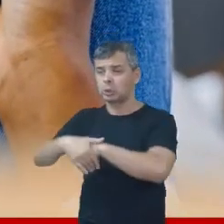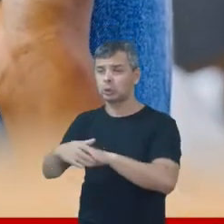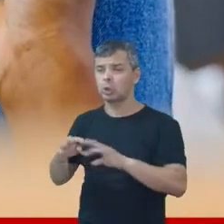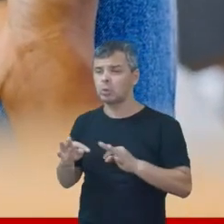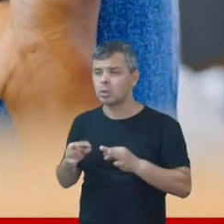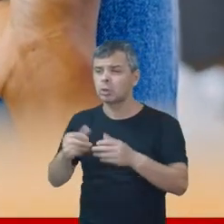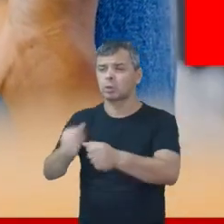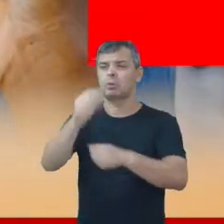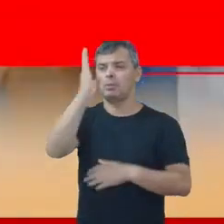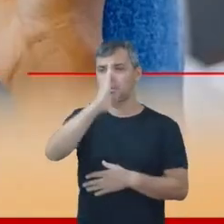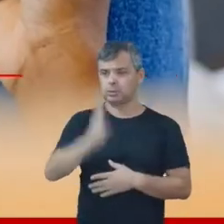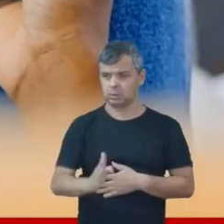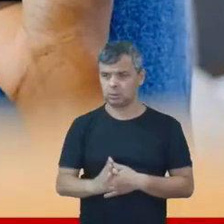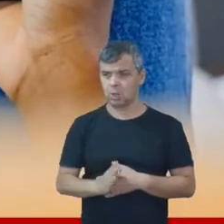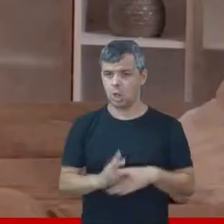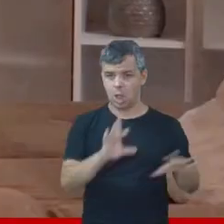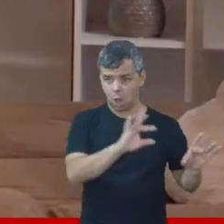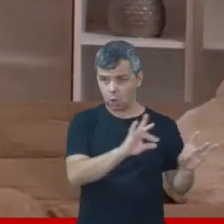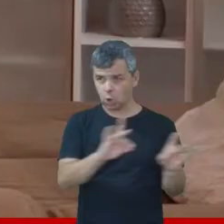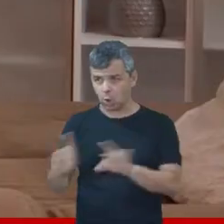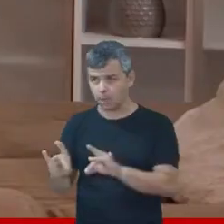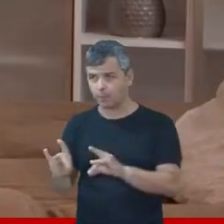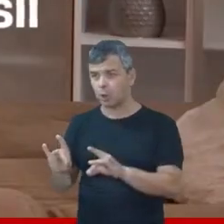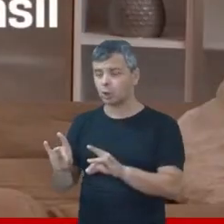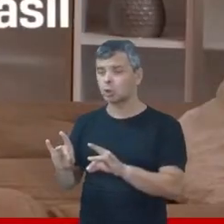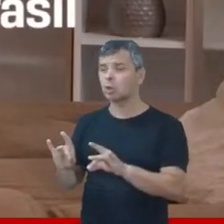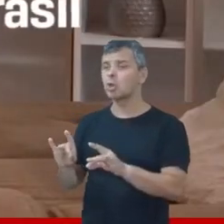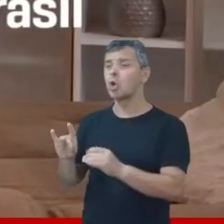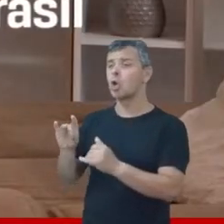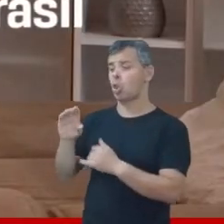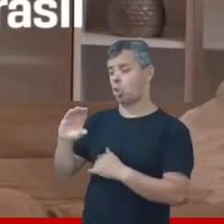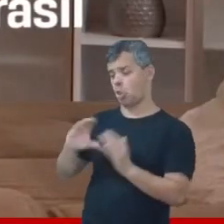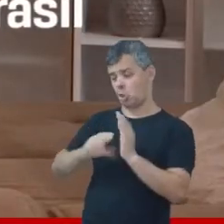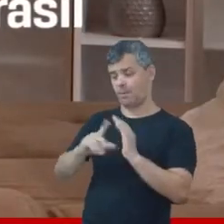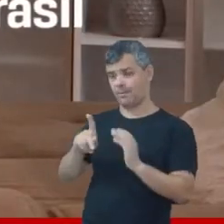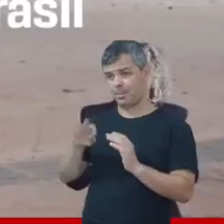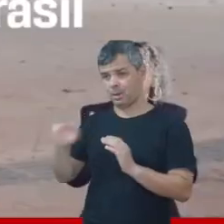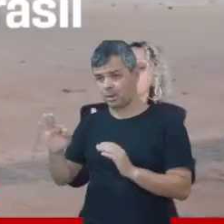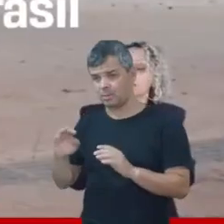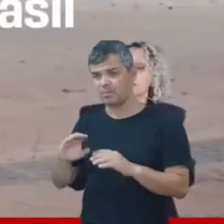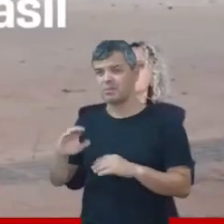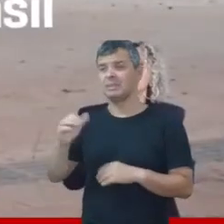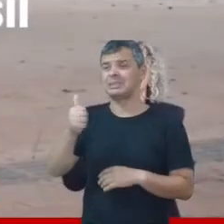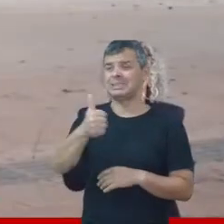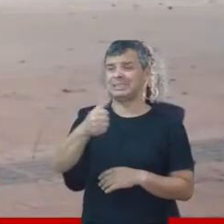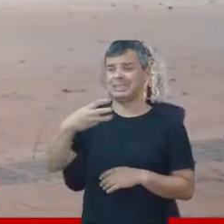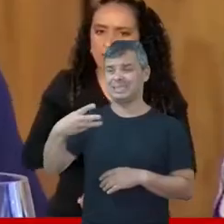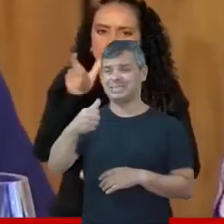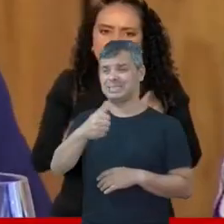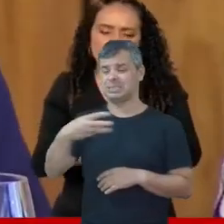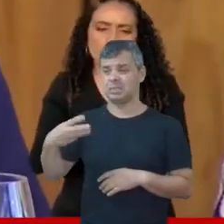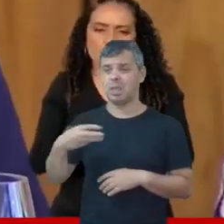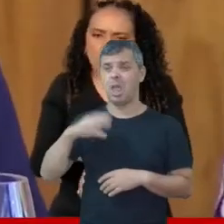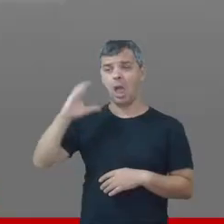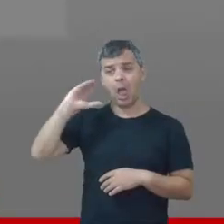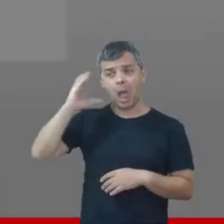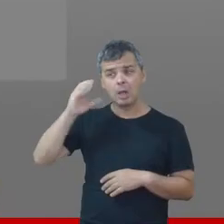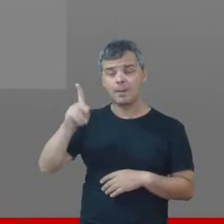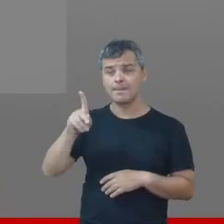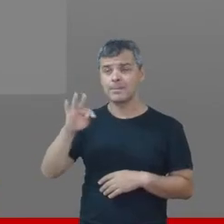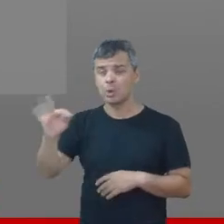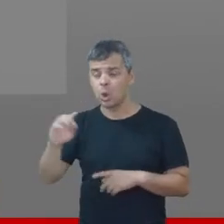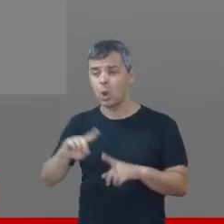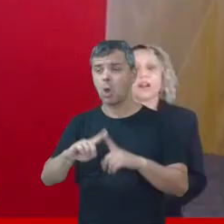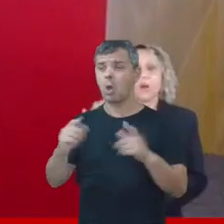para todo o Brasil. Assista pelo canal do PT no YouTube, PT Sat, canal 1313, Rádio PT ou